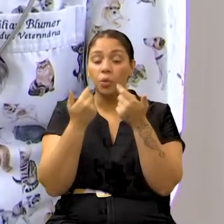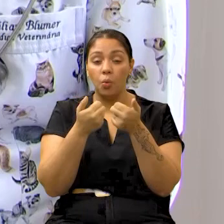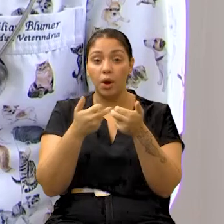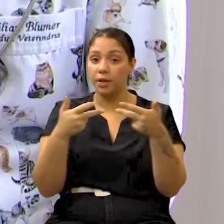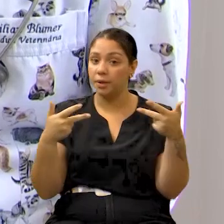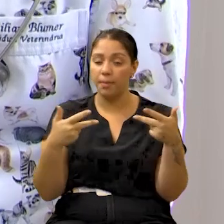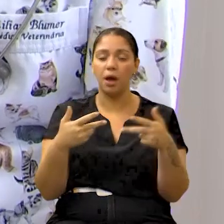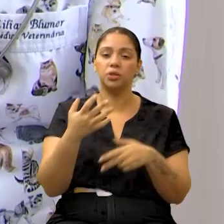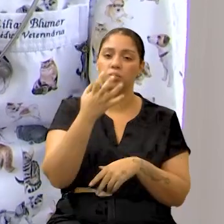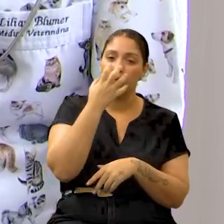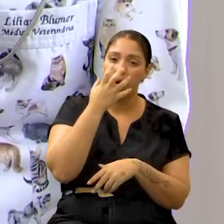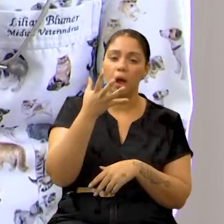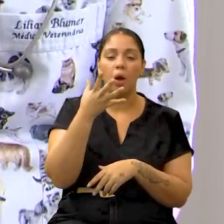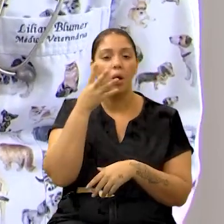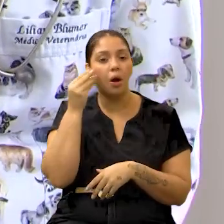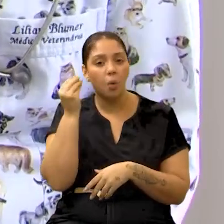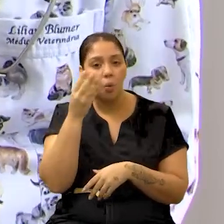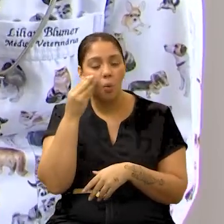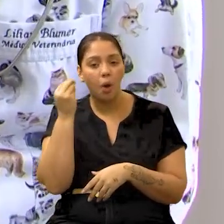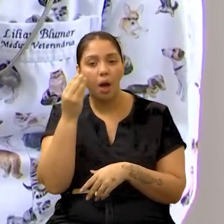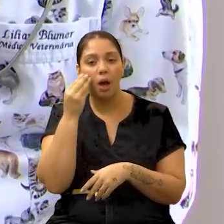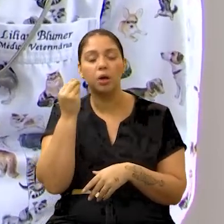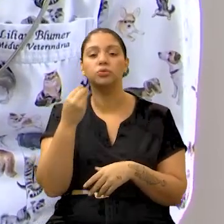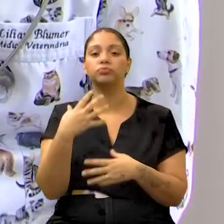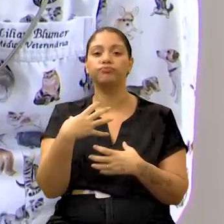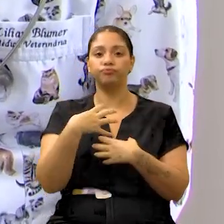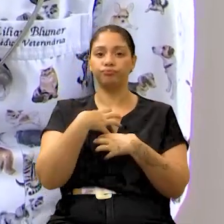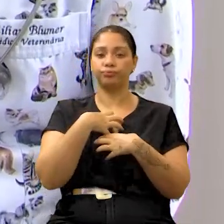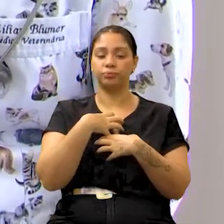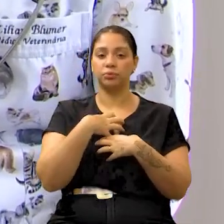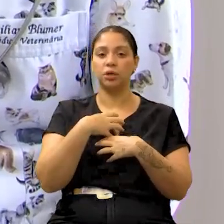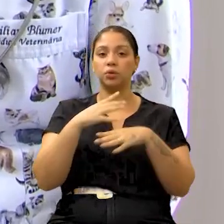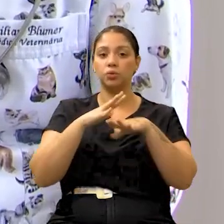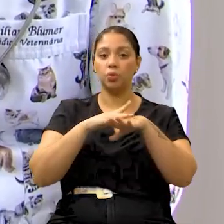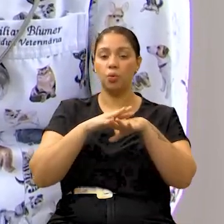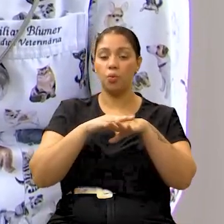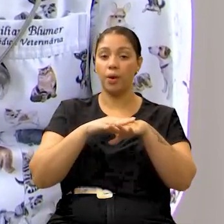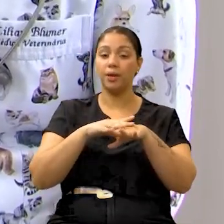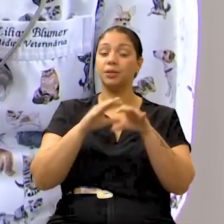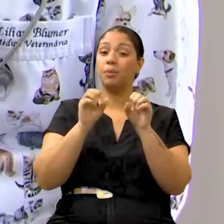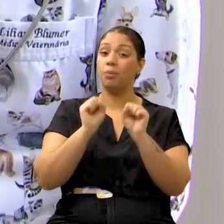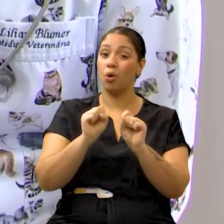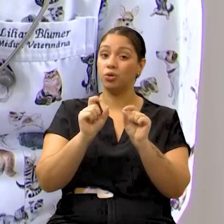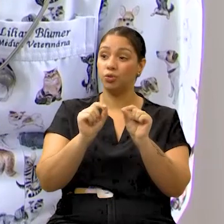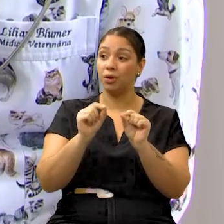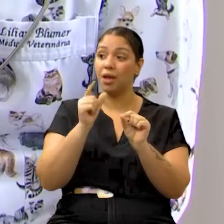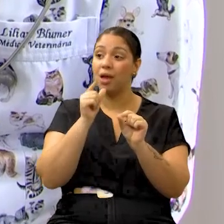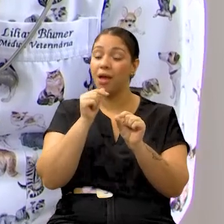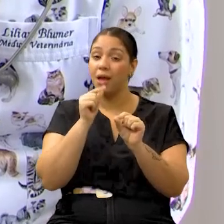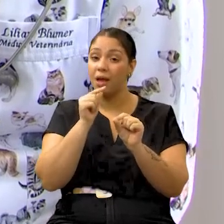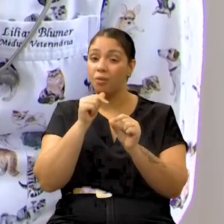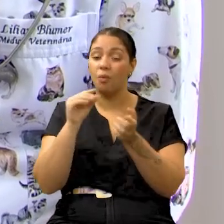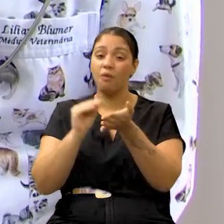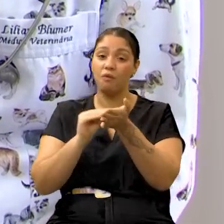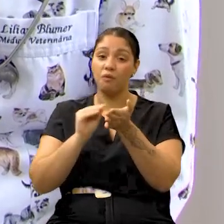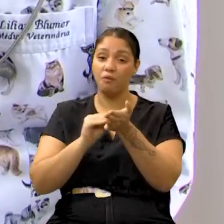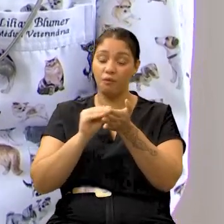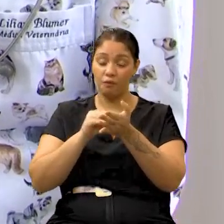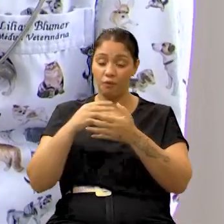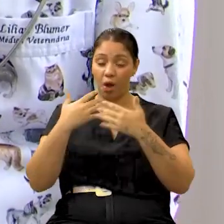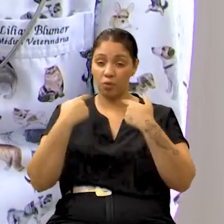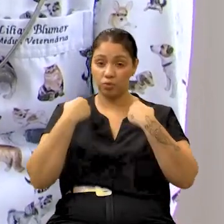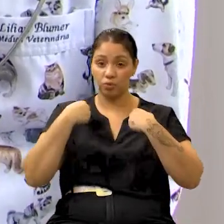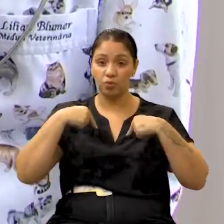o animal, o cão e o gato com doença renal, ele tem tendência a ser um paciente desidratado, porque